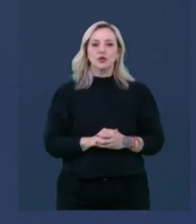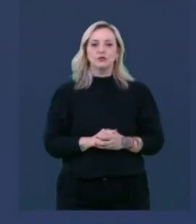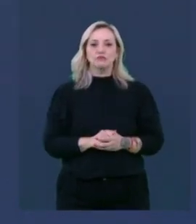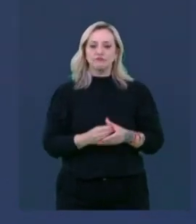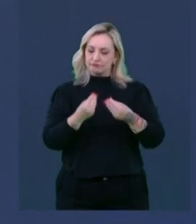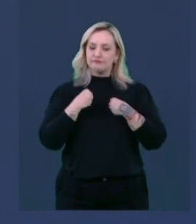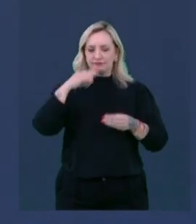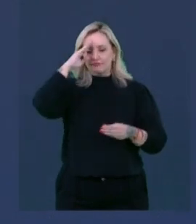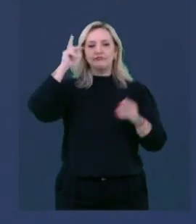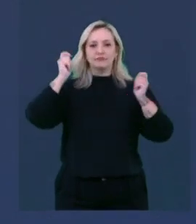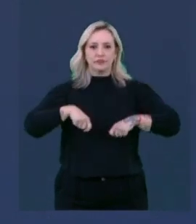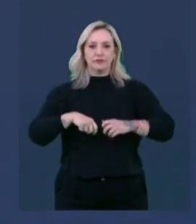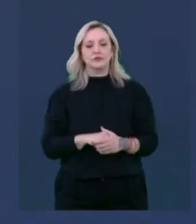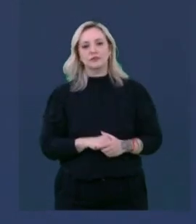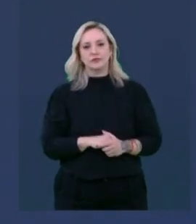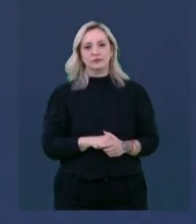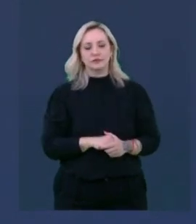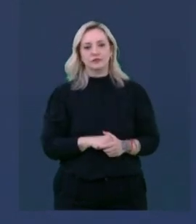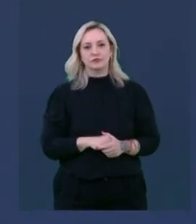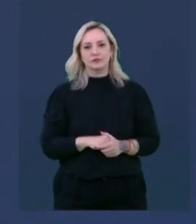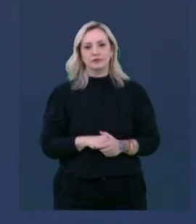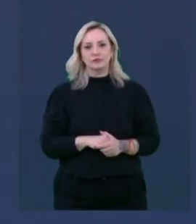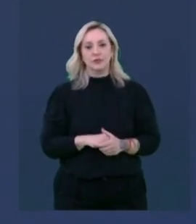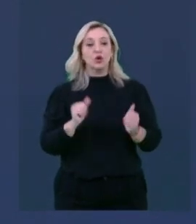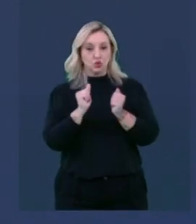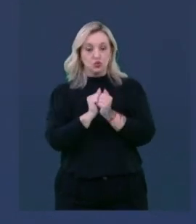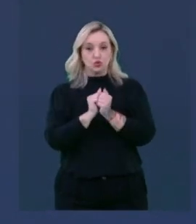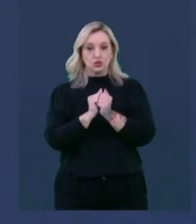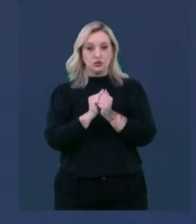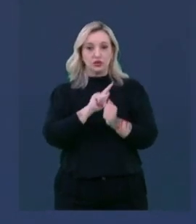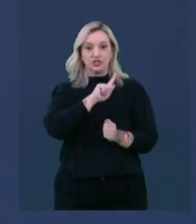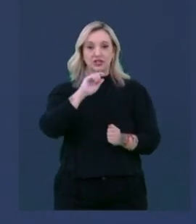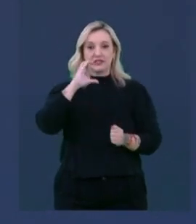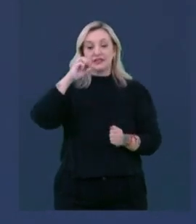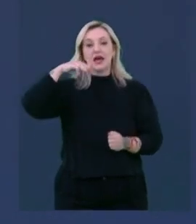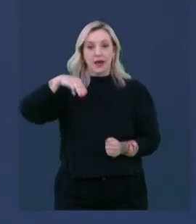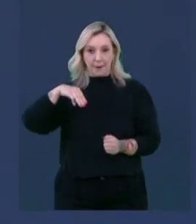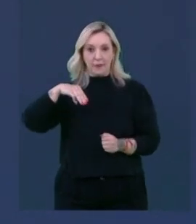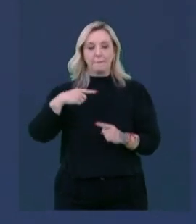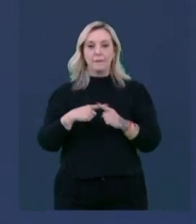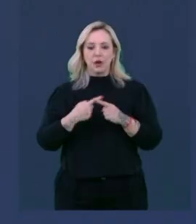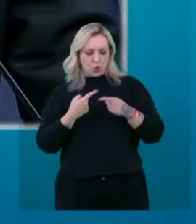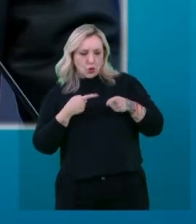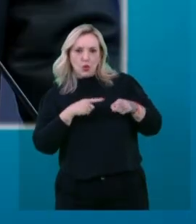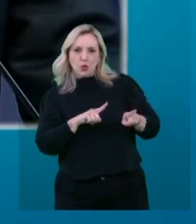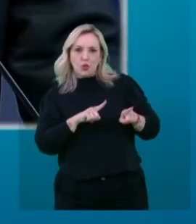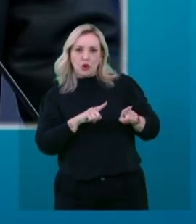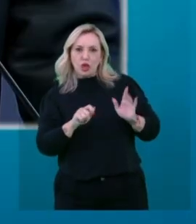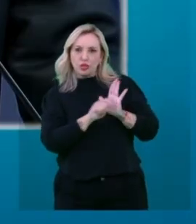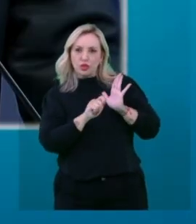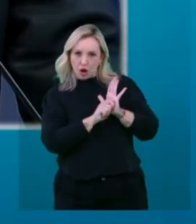dá condição e a junto com a a GCM porque você combatendo o caminho